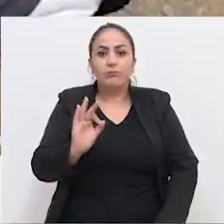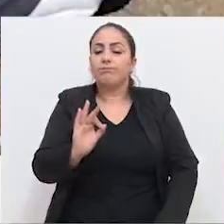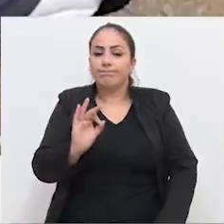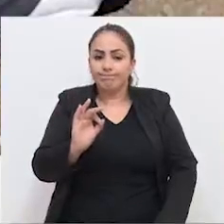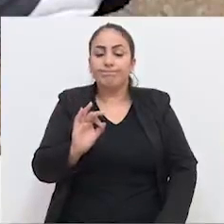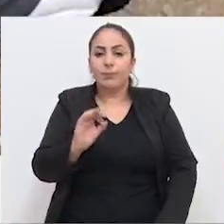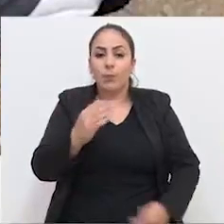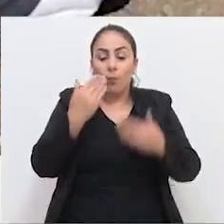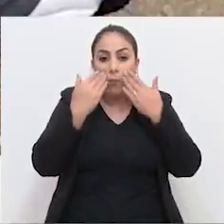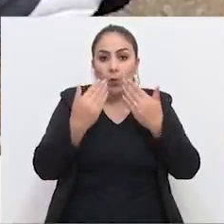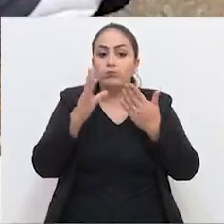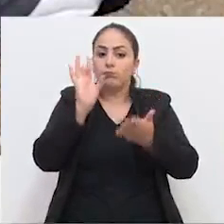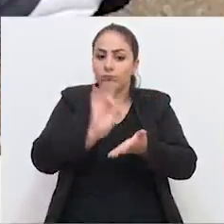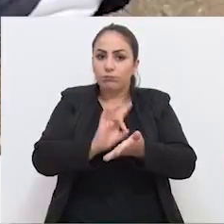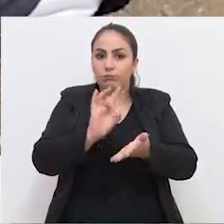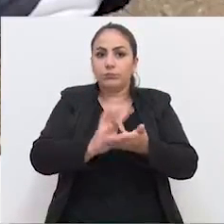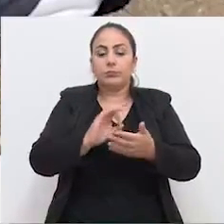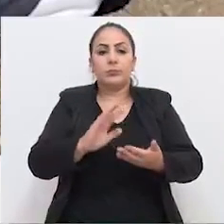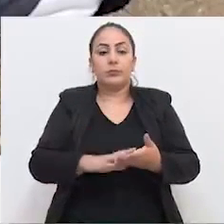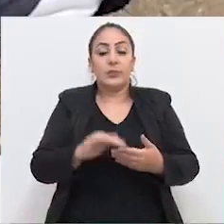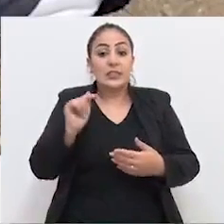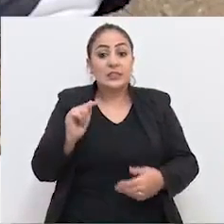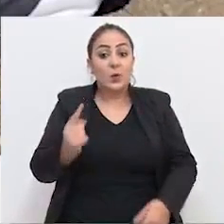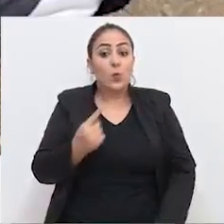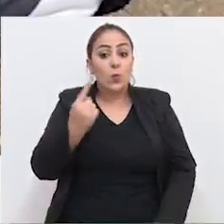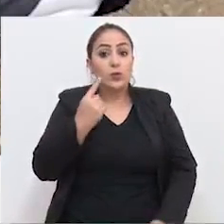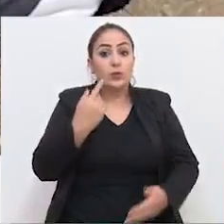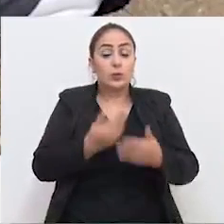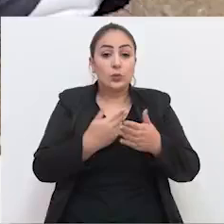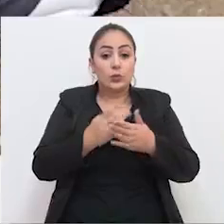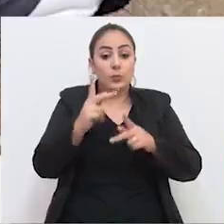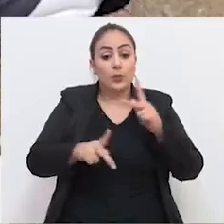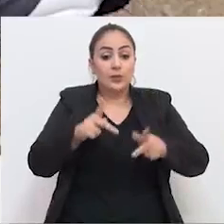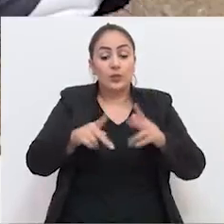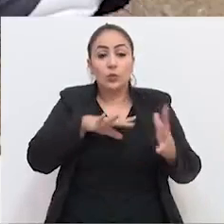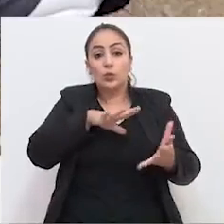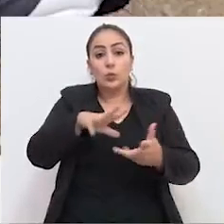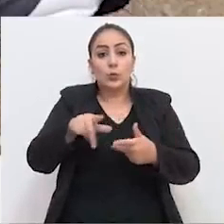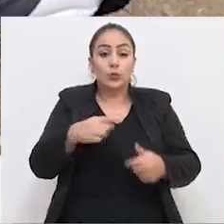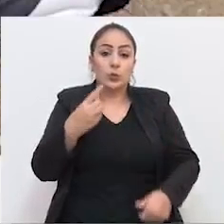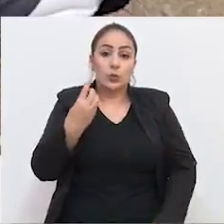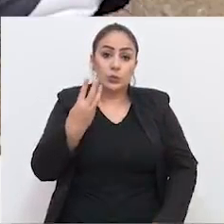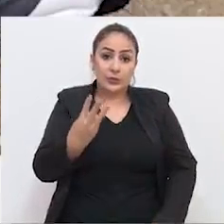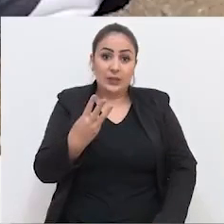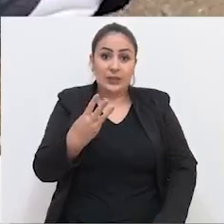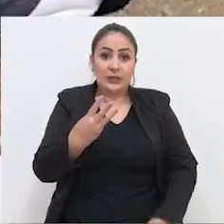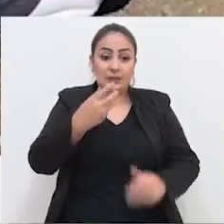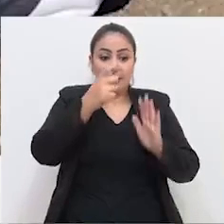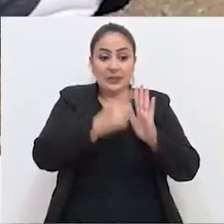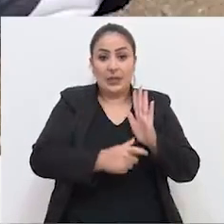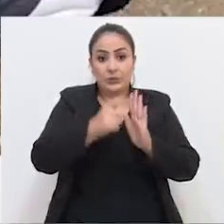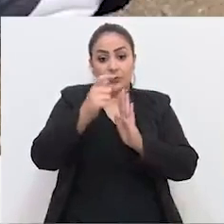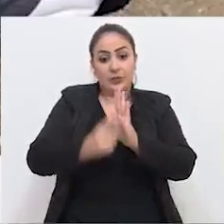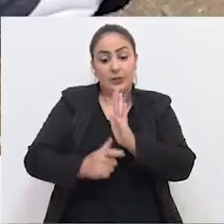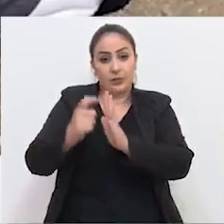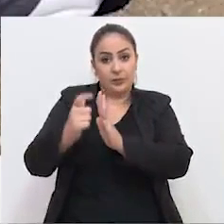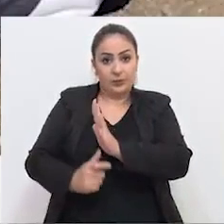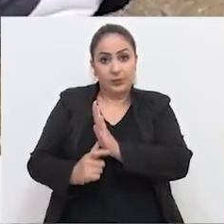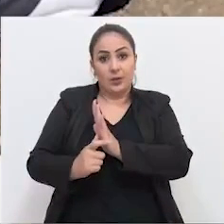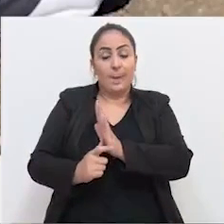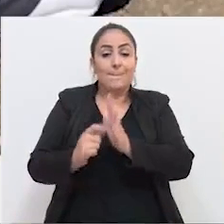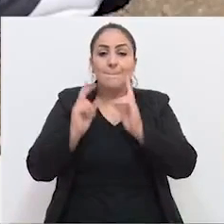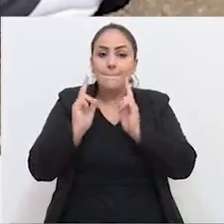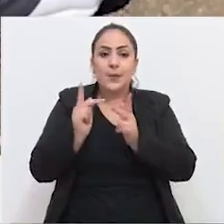isso já foi mostrado em várias pesquisas, e esse é o único estudo populacional no mundo com 3 pontos de dados numa mesma